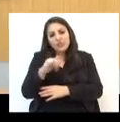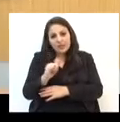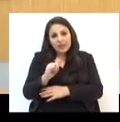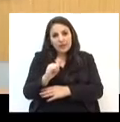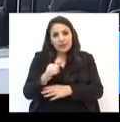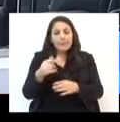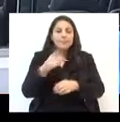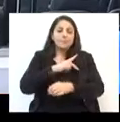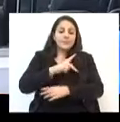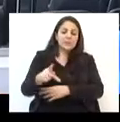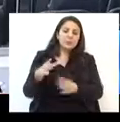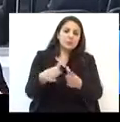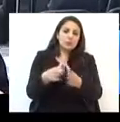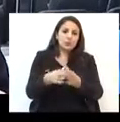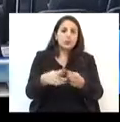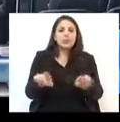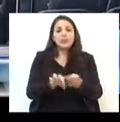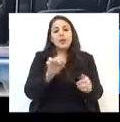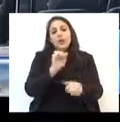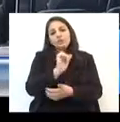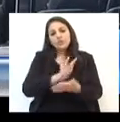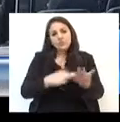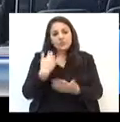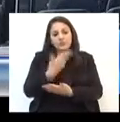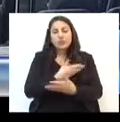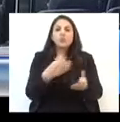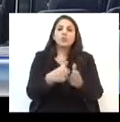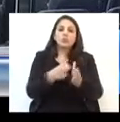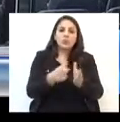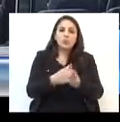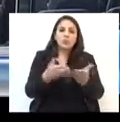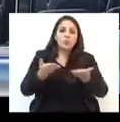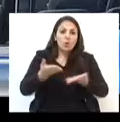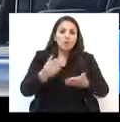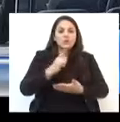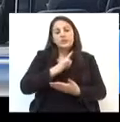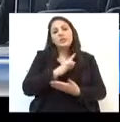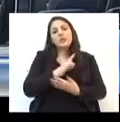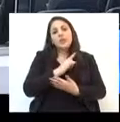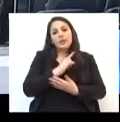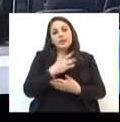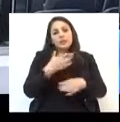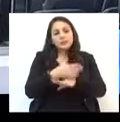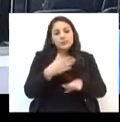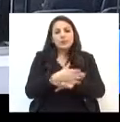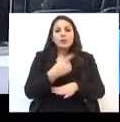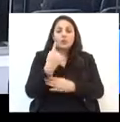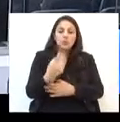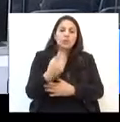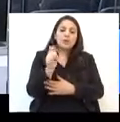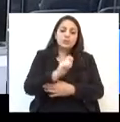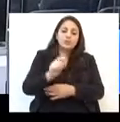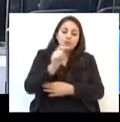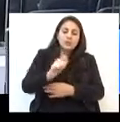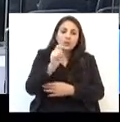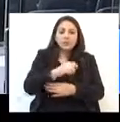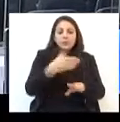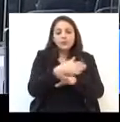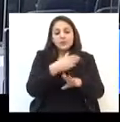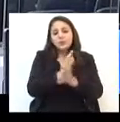do grupo. A dinâmica da nossa equipe hoje, que nós temos uma rede com as entidades que fazem parte